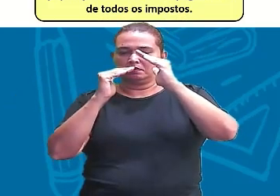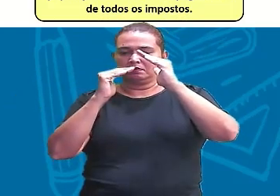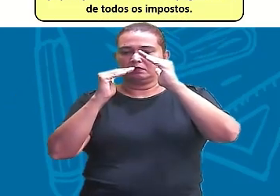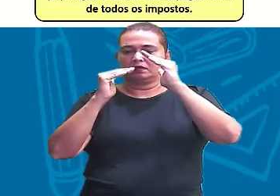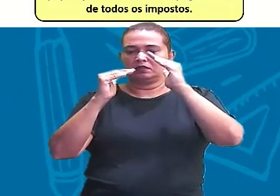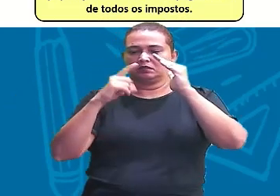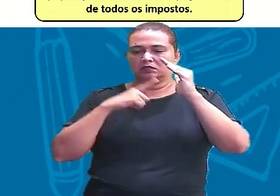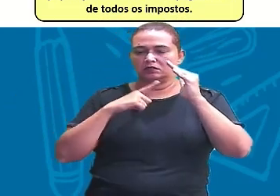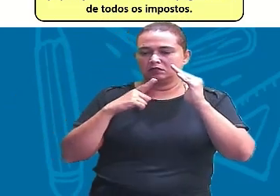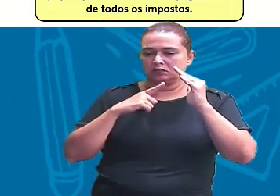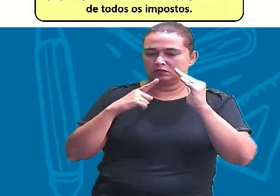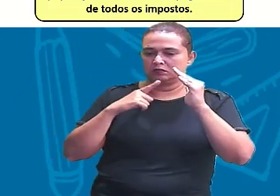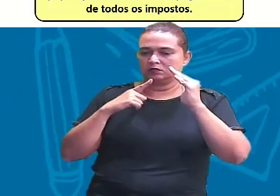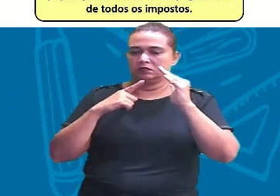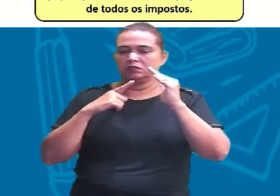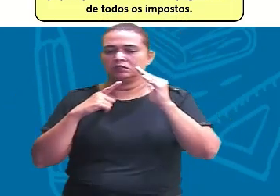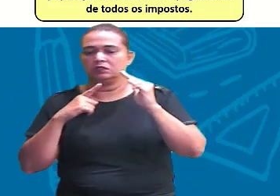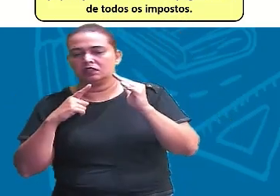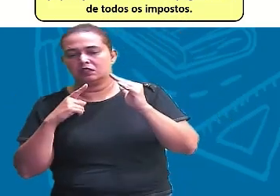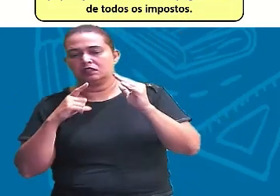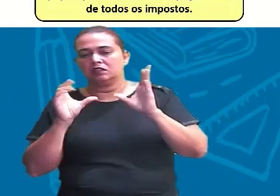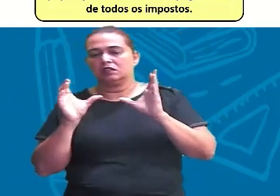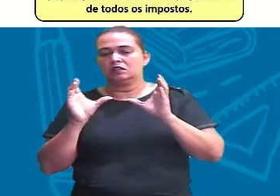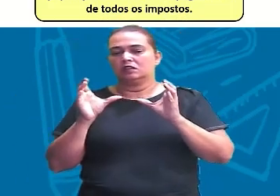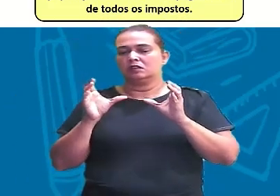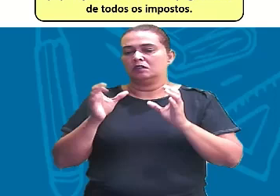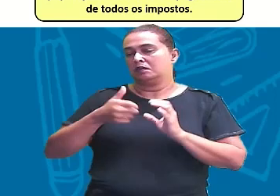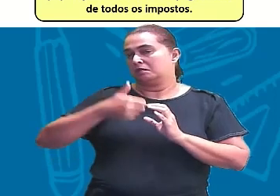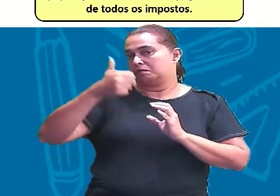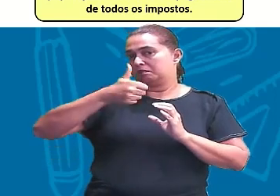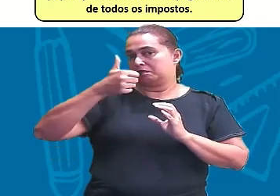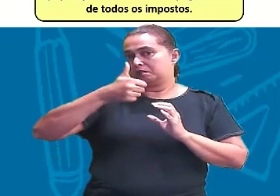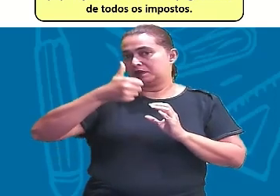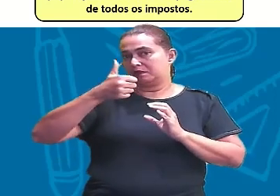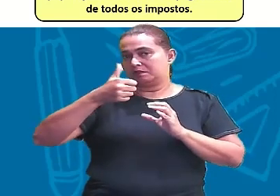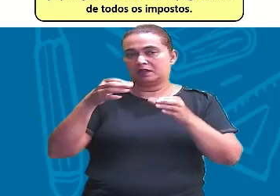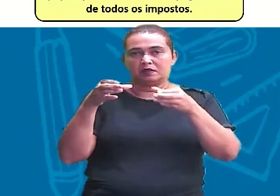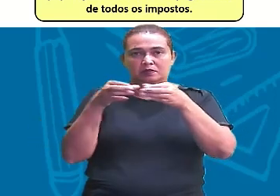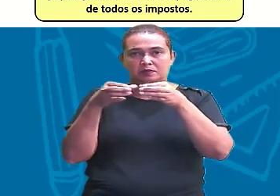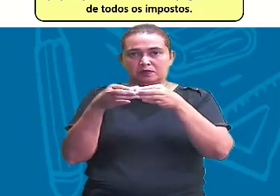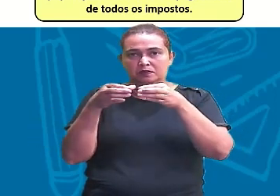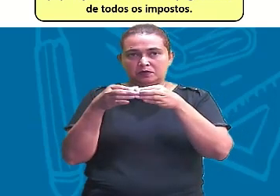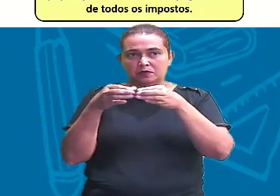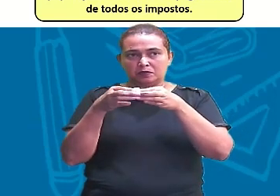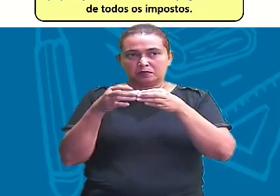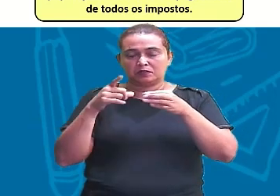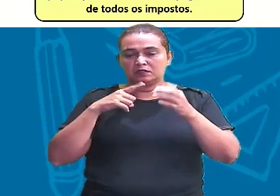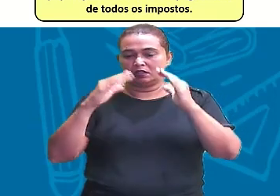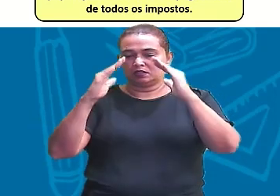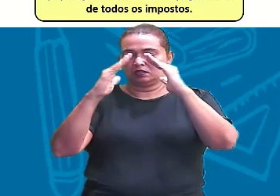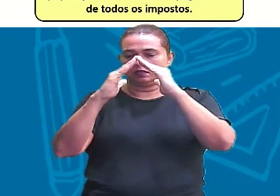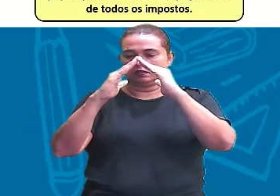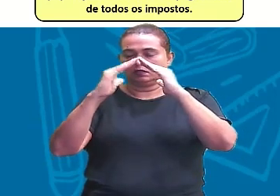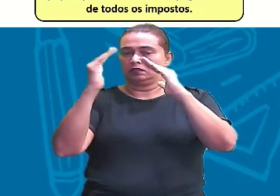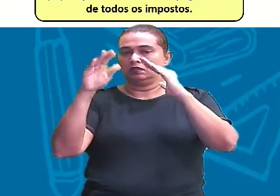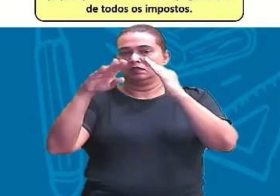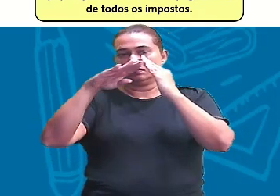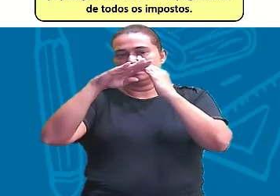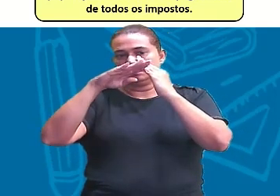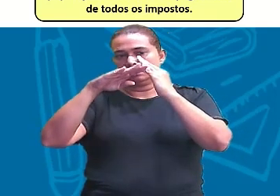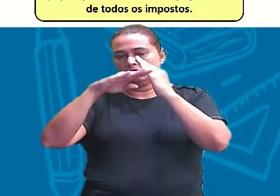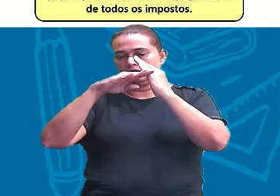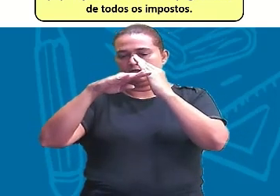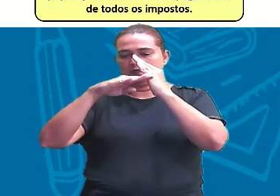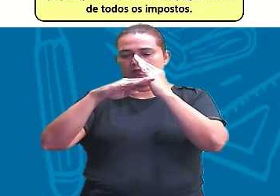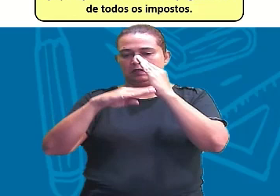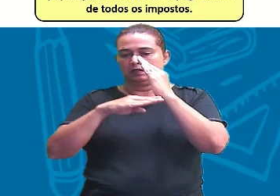muito poder, estava o chamado primeiro estado. Veja que cada classe social dessa está dividida